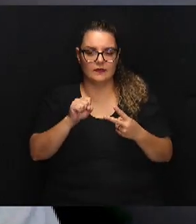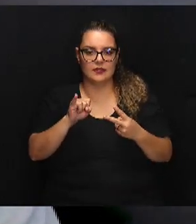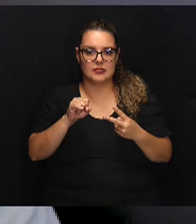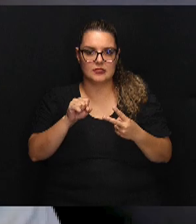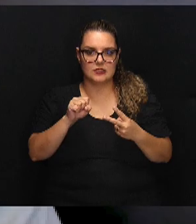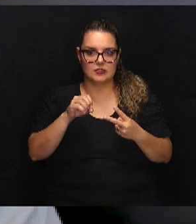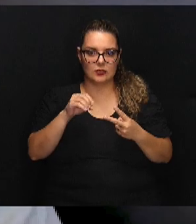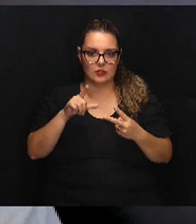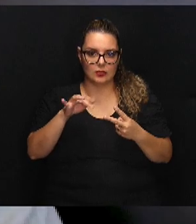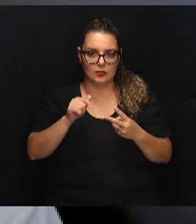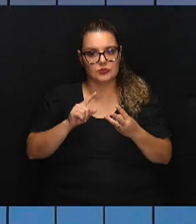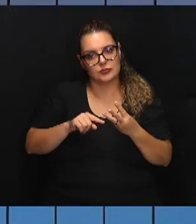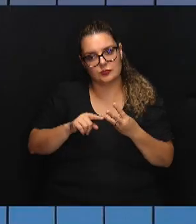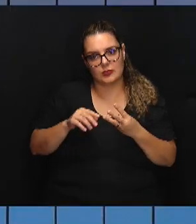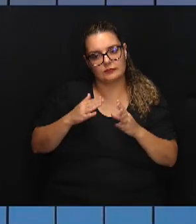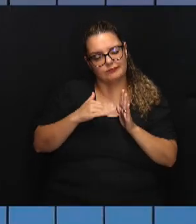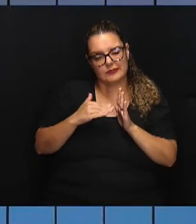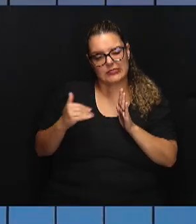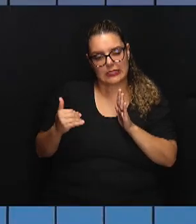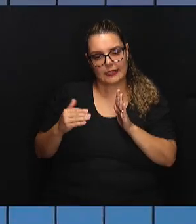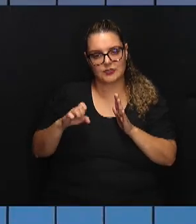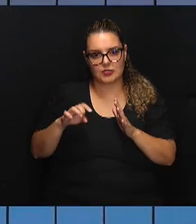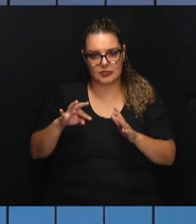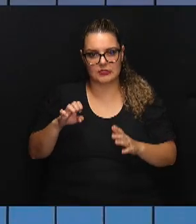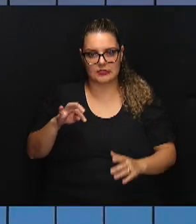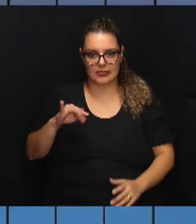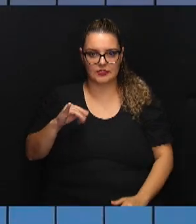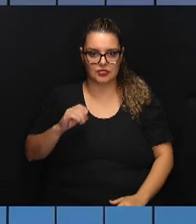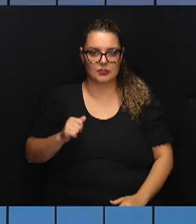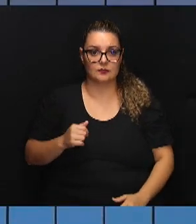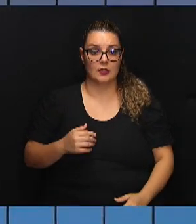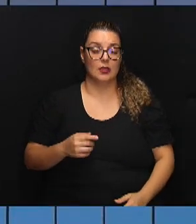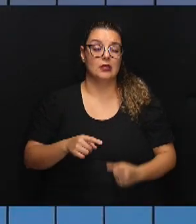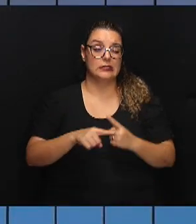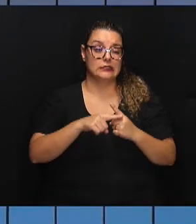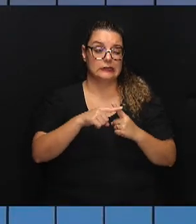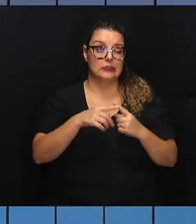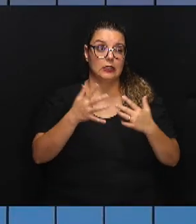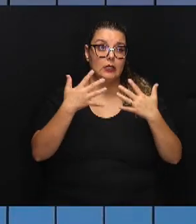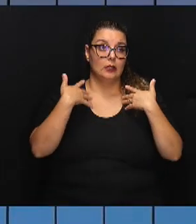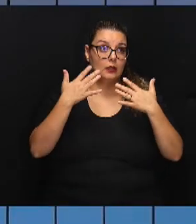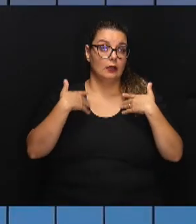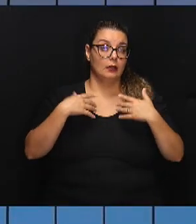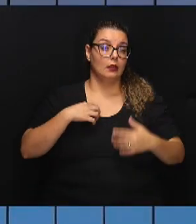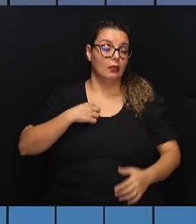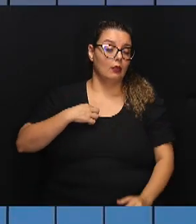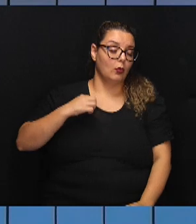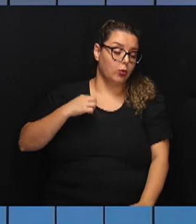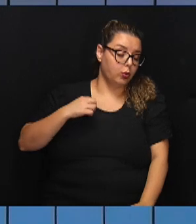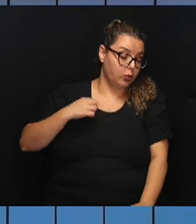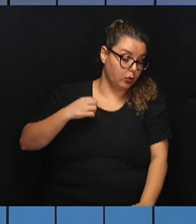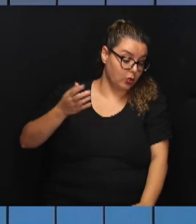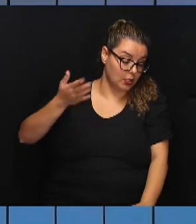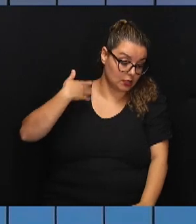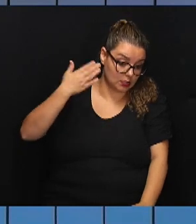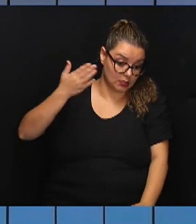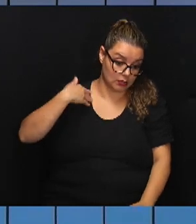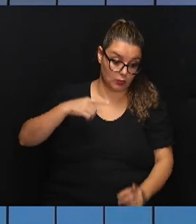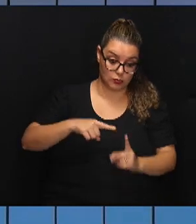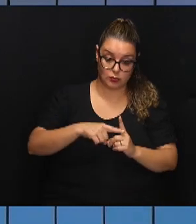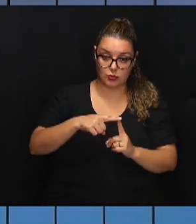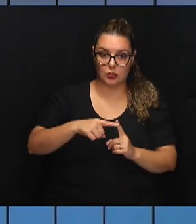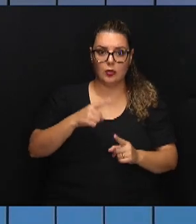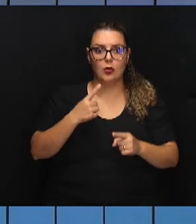estética. Doutor, agora no verão, altas temperaturas, esses dias estão bem quentes. Por que